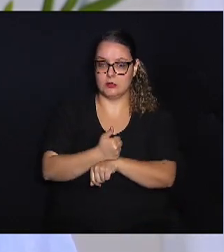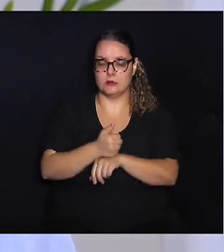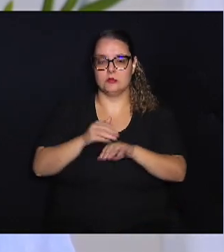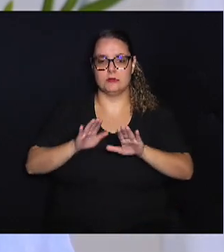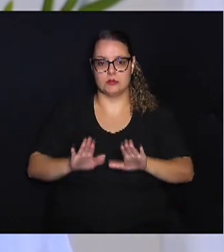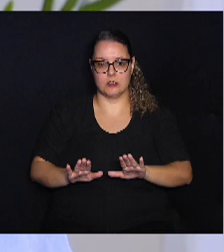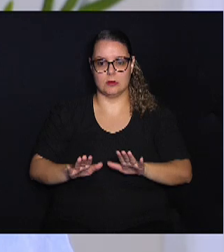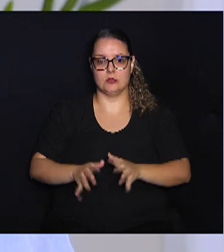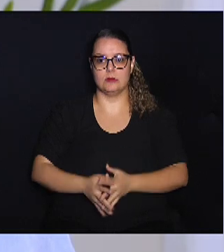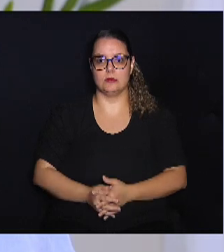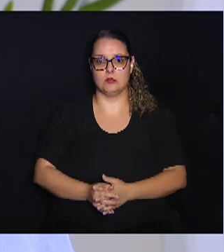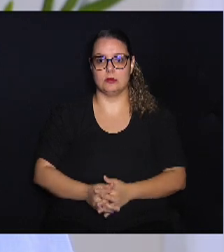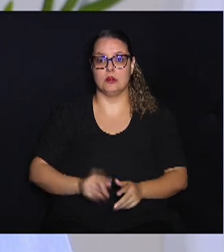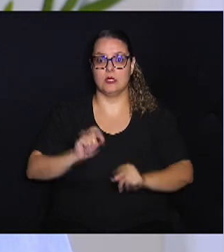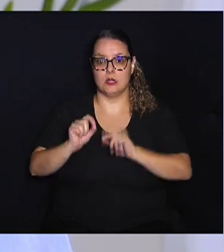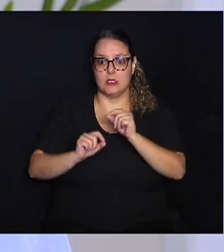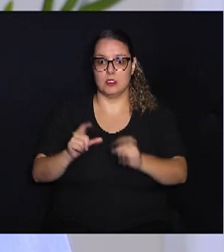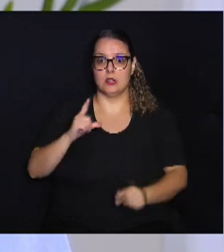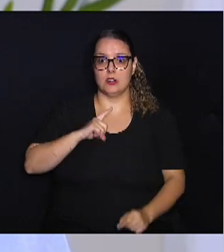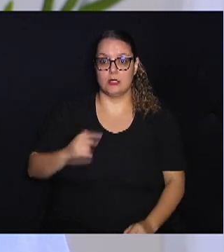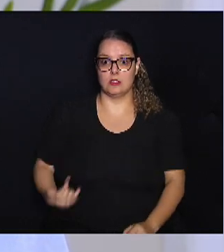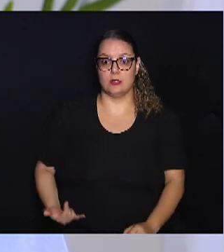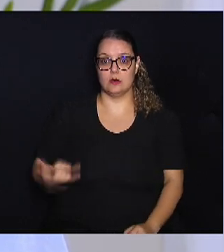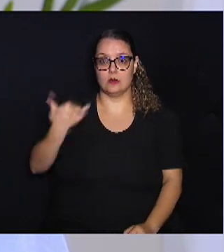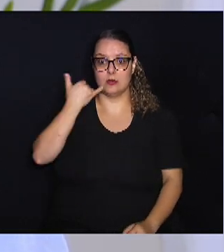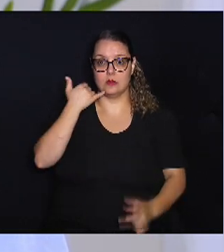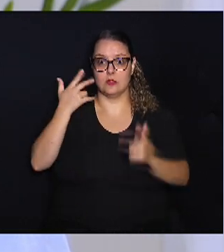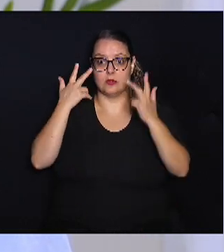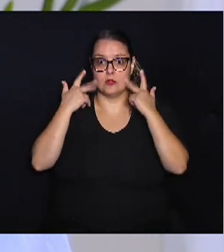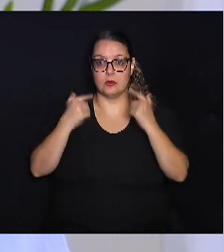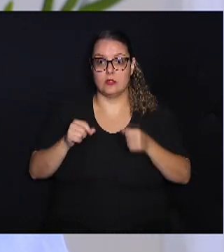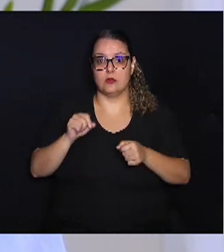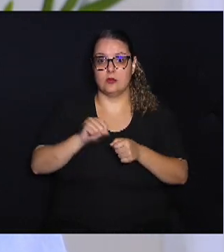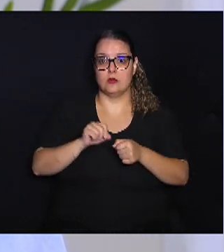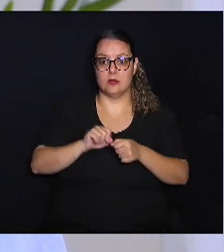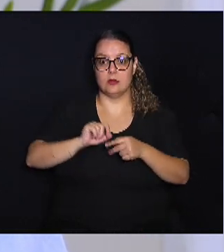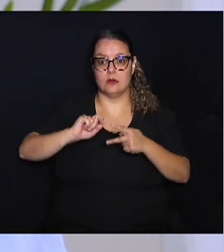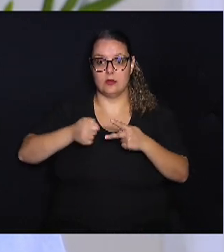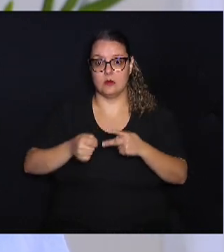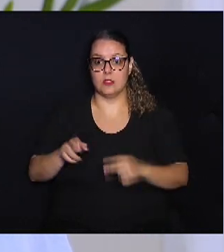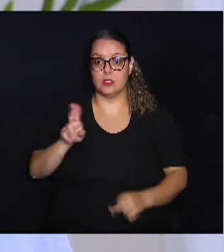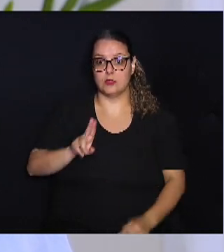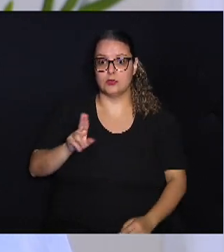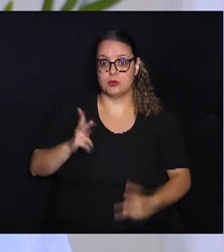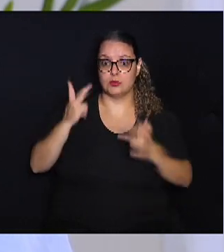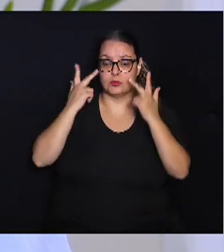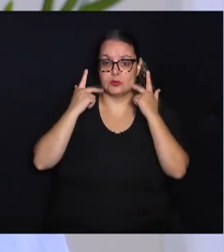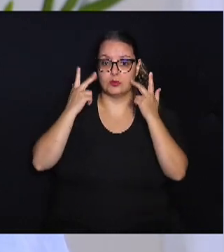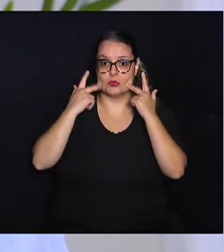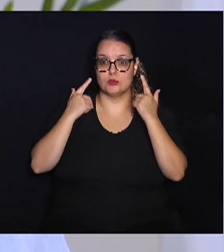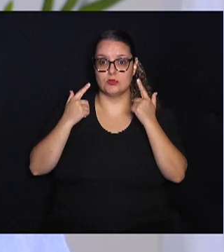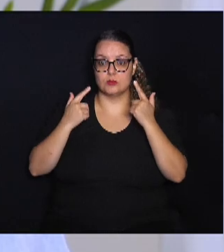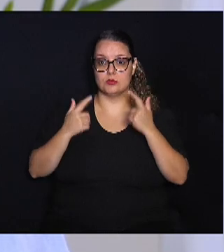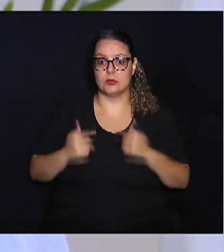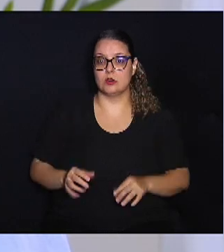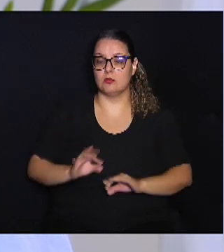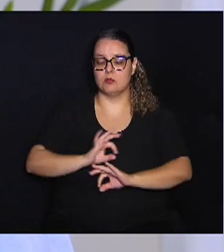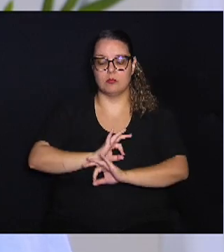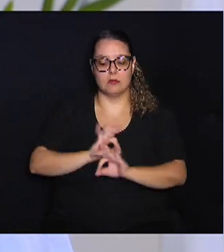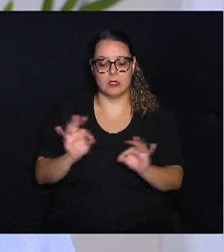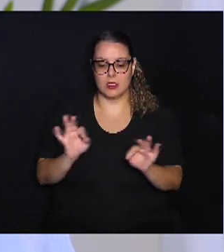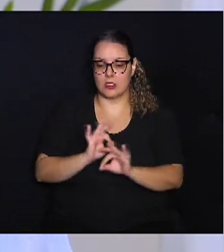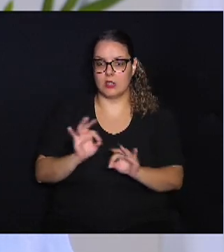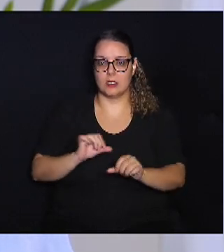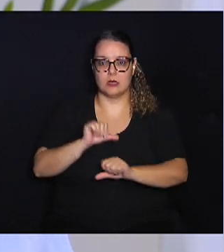Portanto, quem tiver o seu celular normal, já fazendo o seu Pix, usando normalmente, absolutamente nada